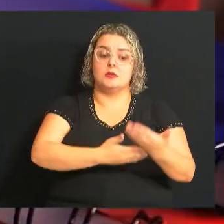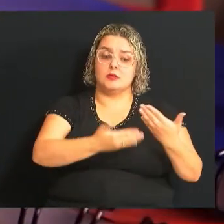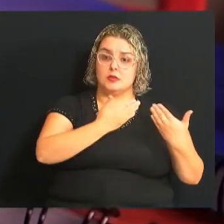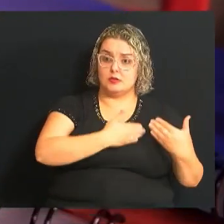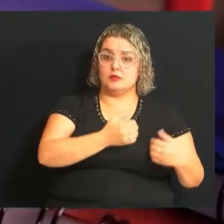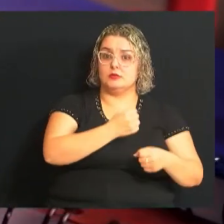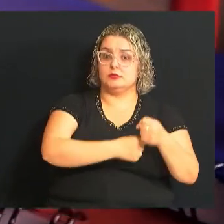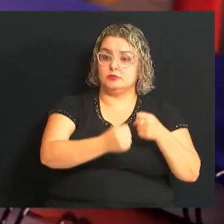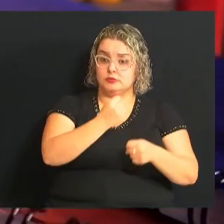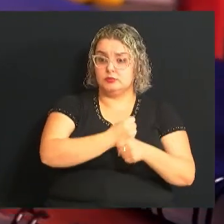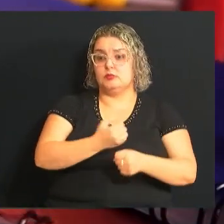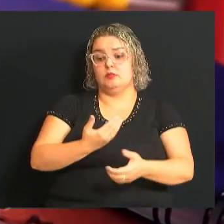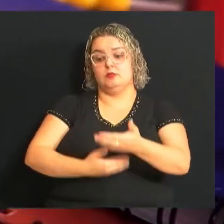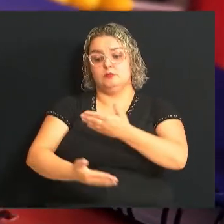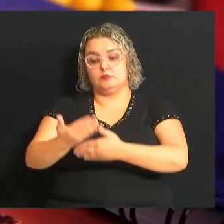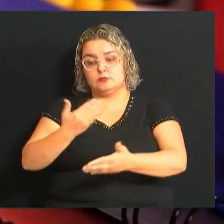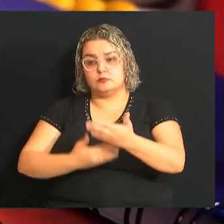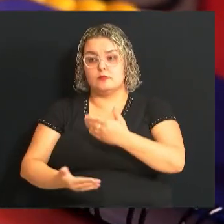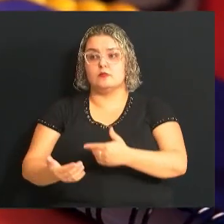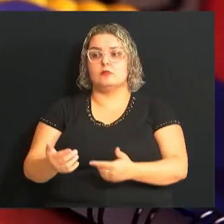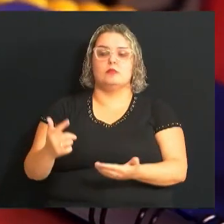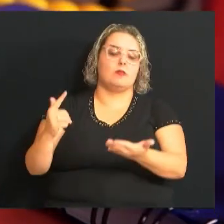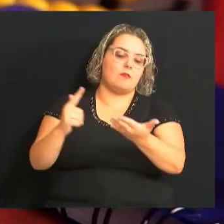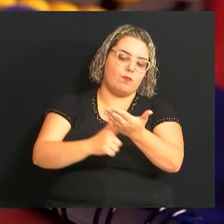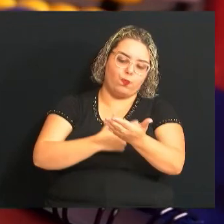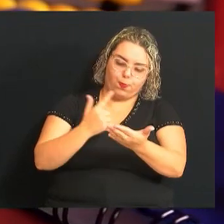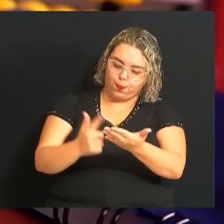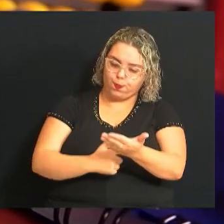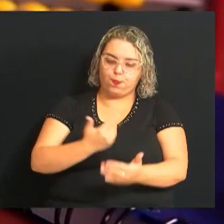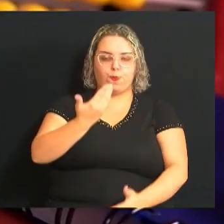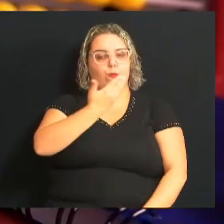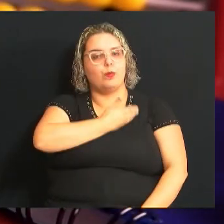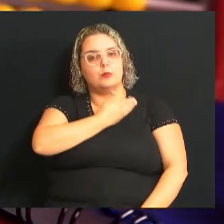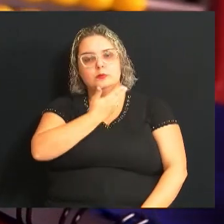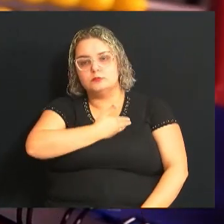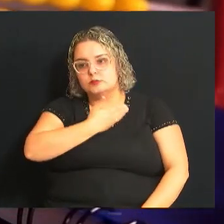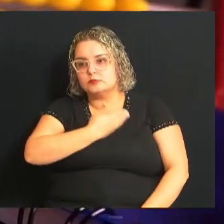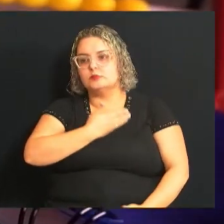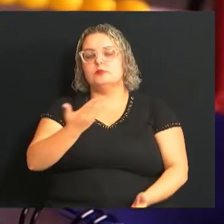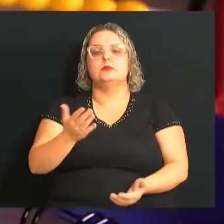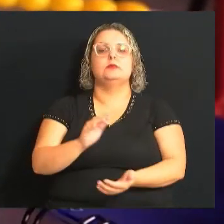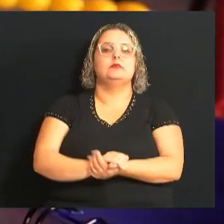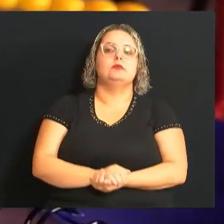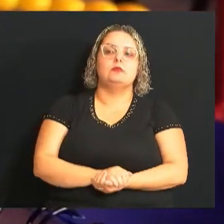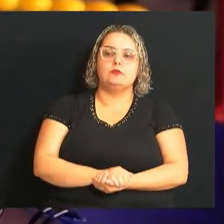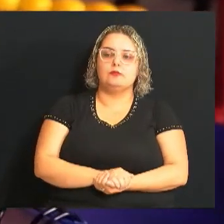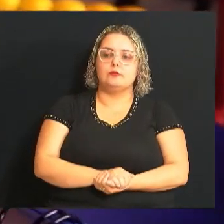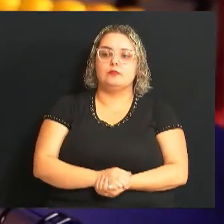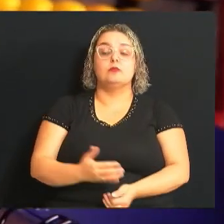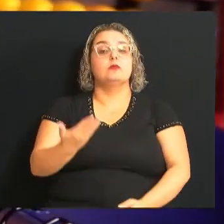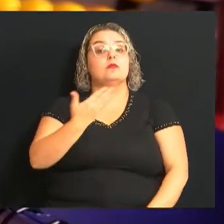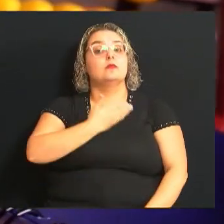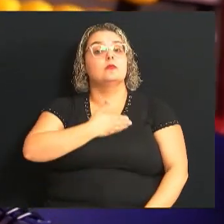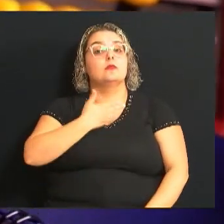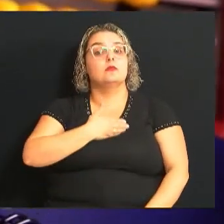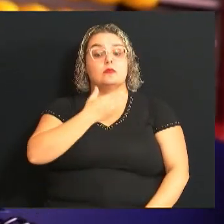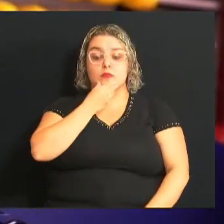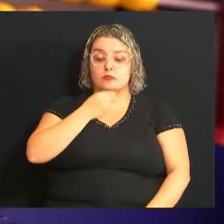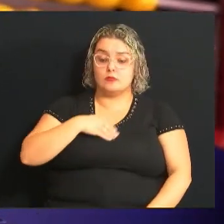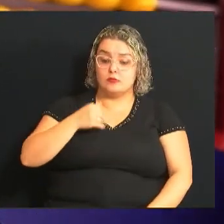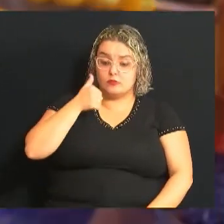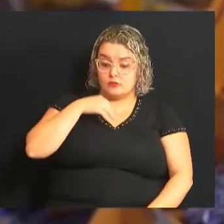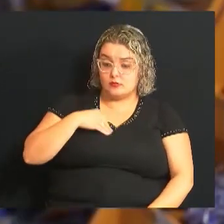né? Compartilhar livros entre amigos, com amigos que têm filhos maiores, né?